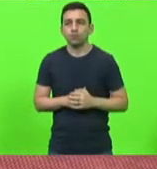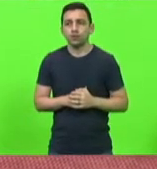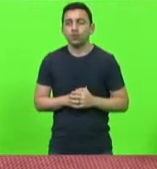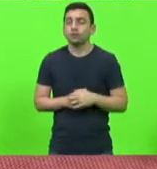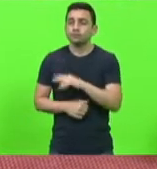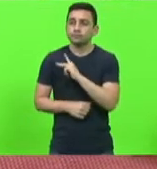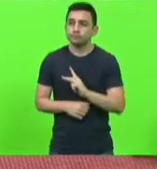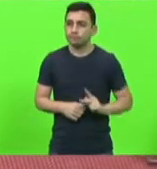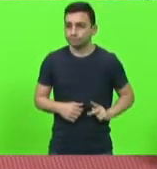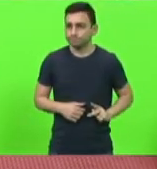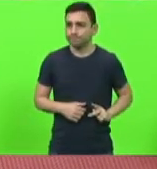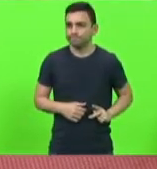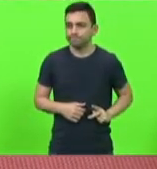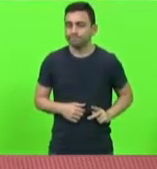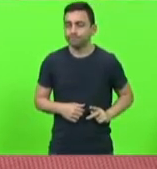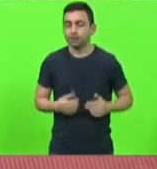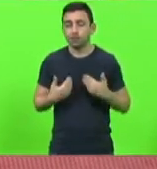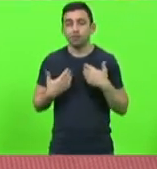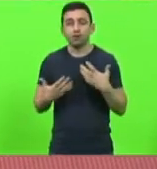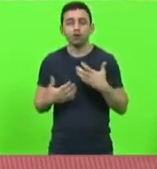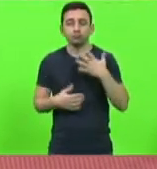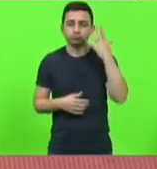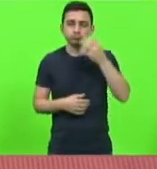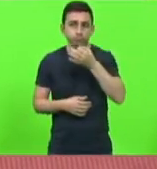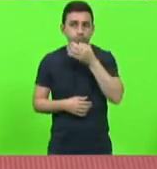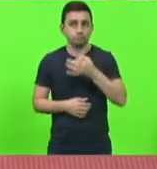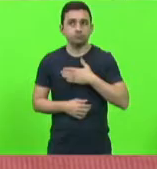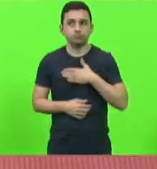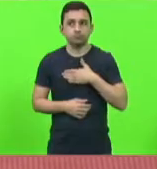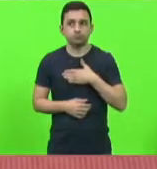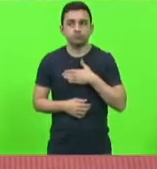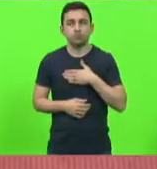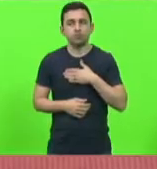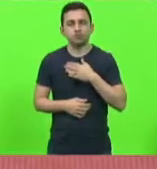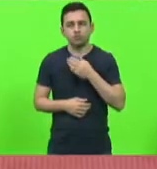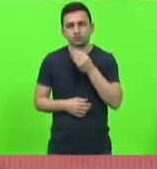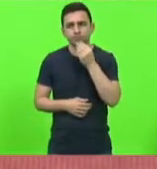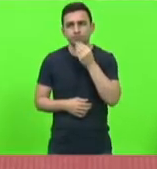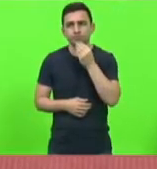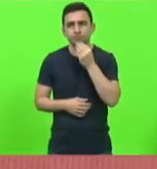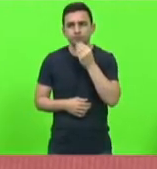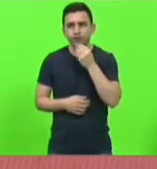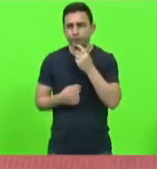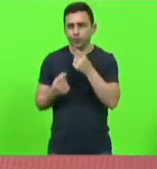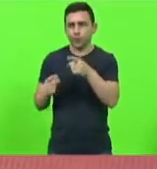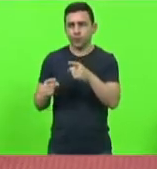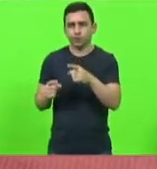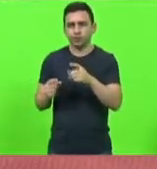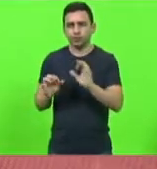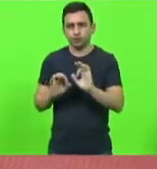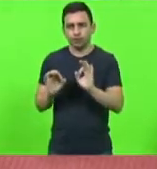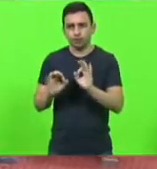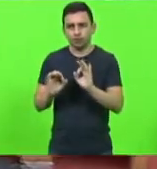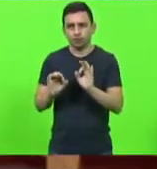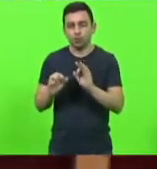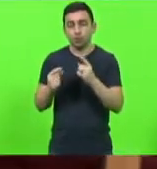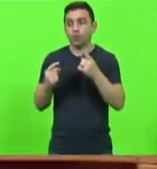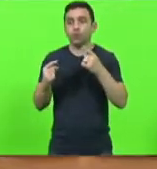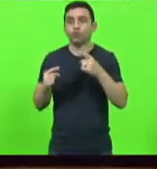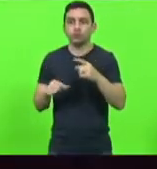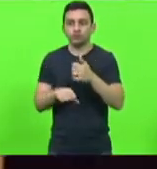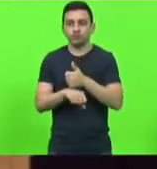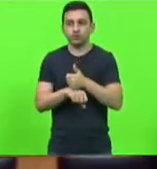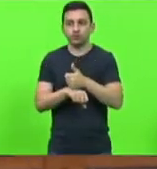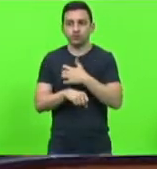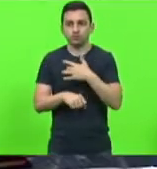presidente, quero manifestar aqui a minha opinião, que logicamente não é nenhum ataque ou nada contrário aos profissionais de saúde que